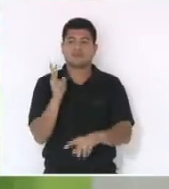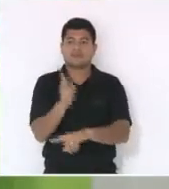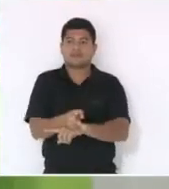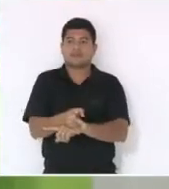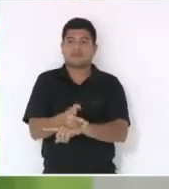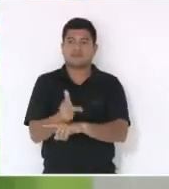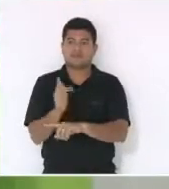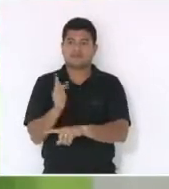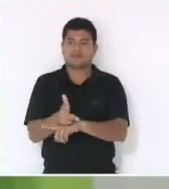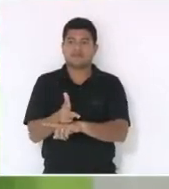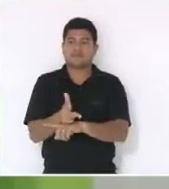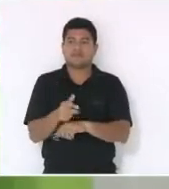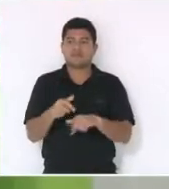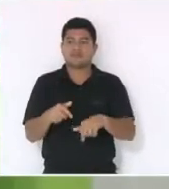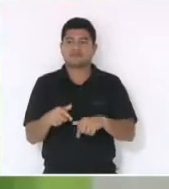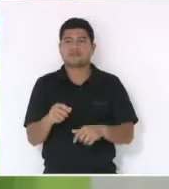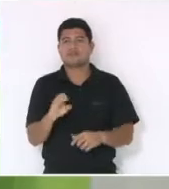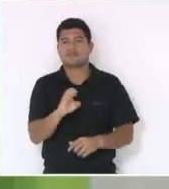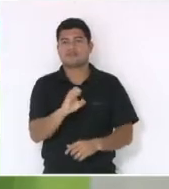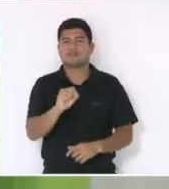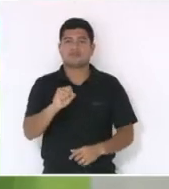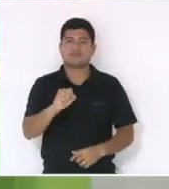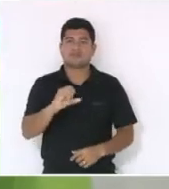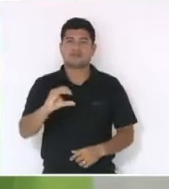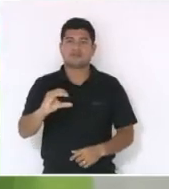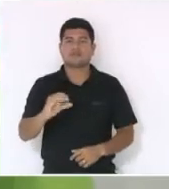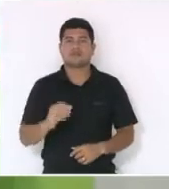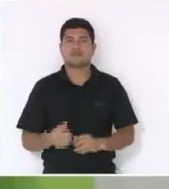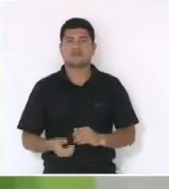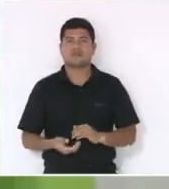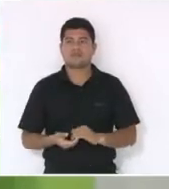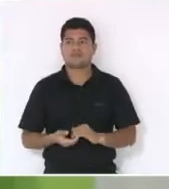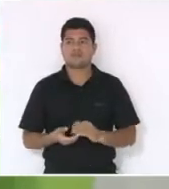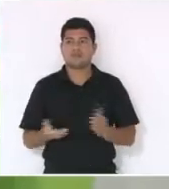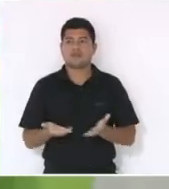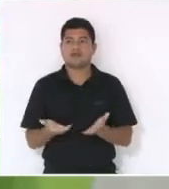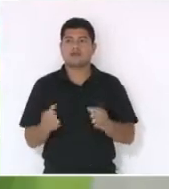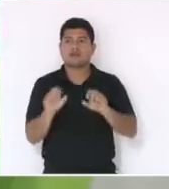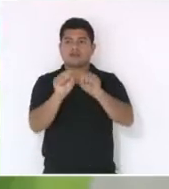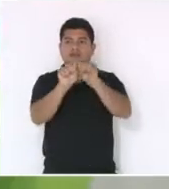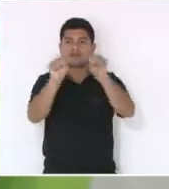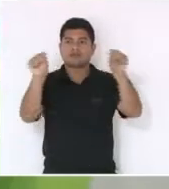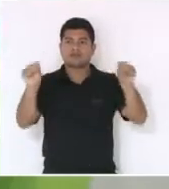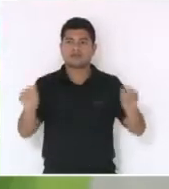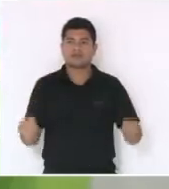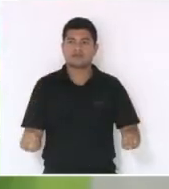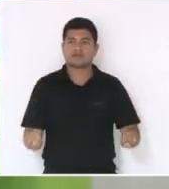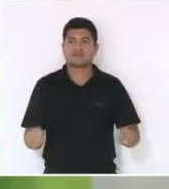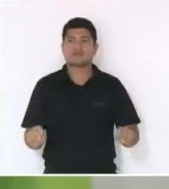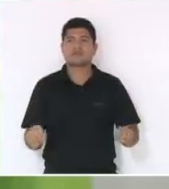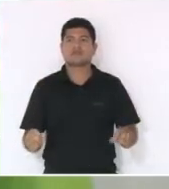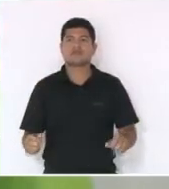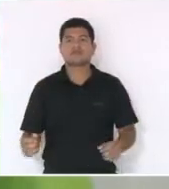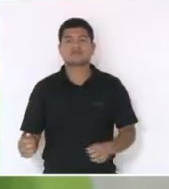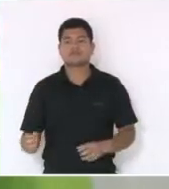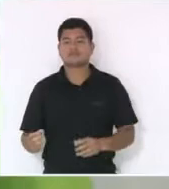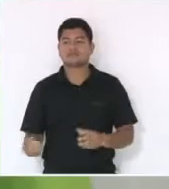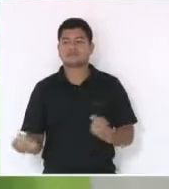há agora um sistema para incorporar câmeras existentes